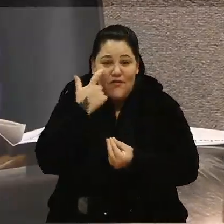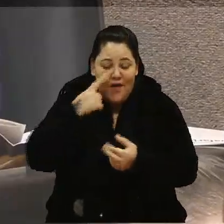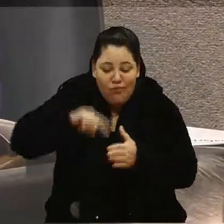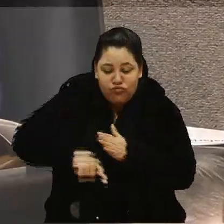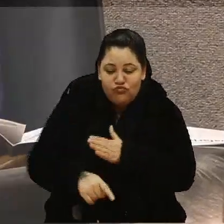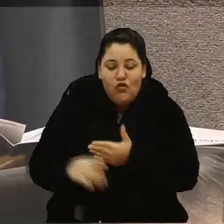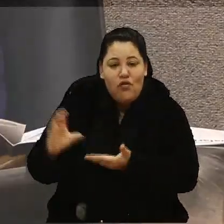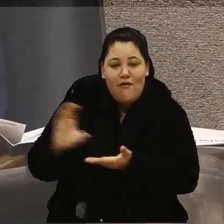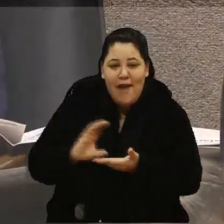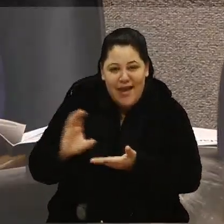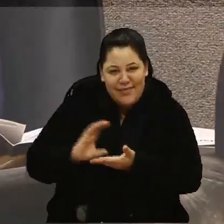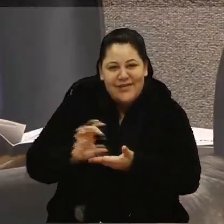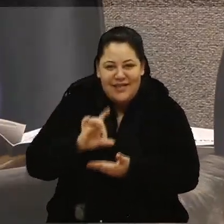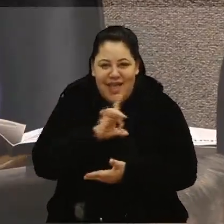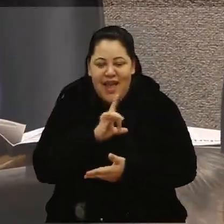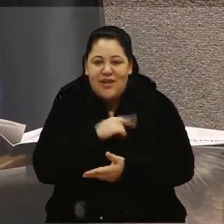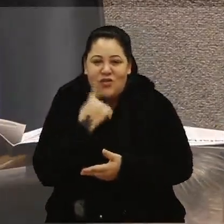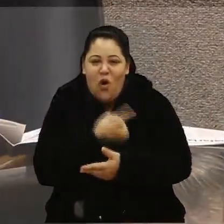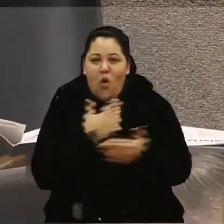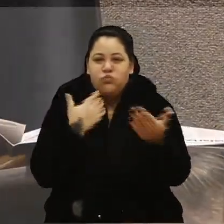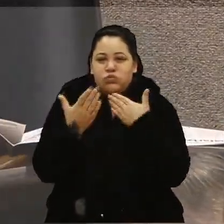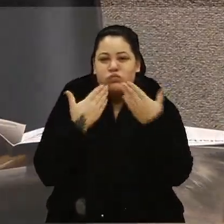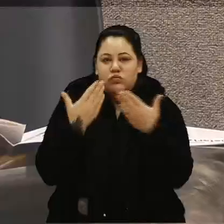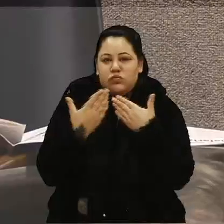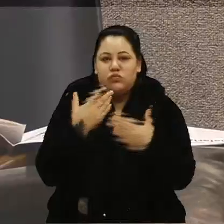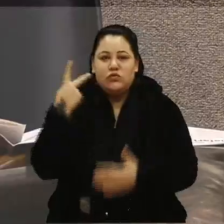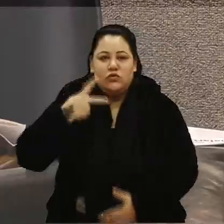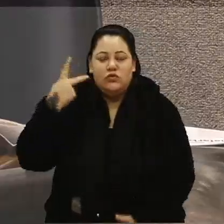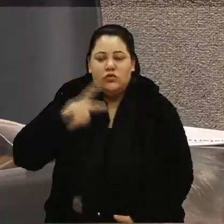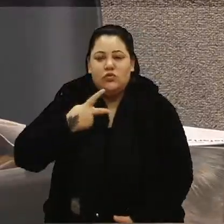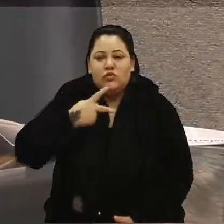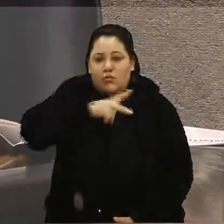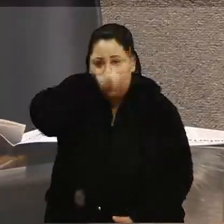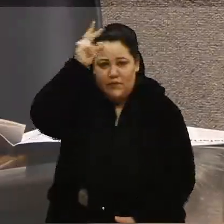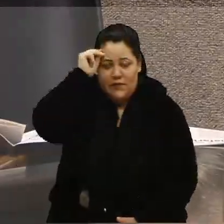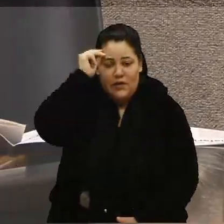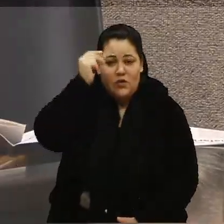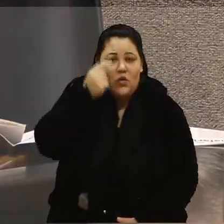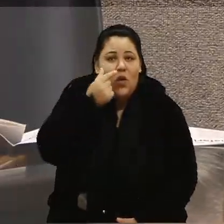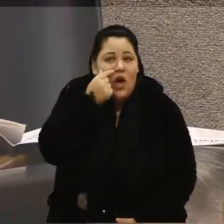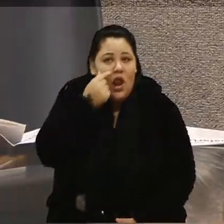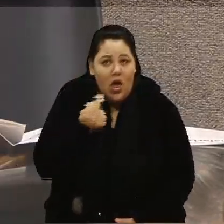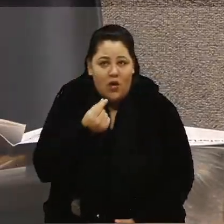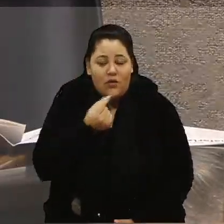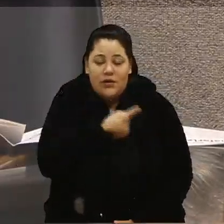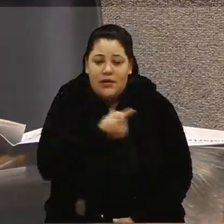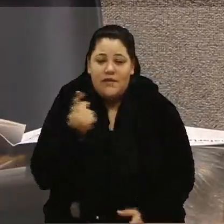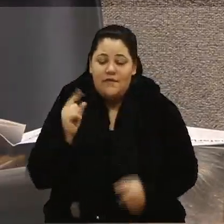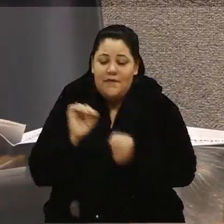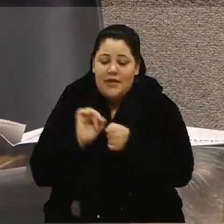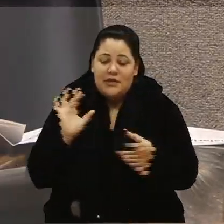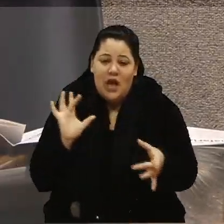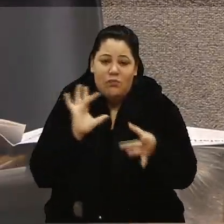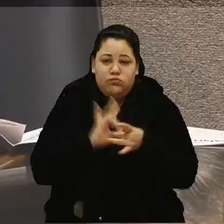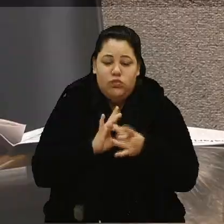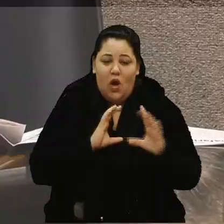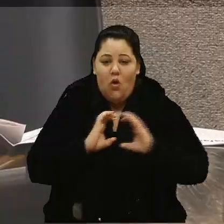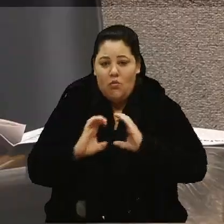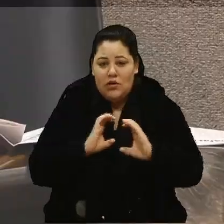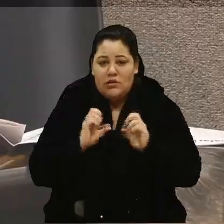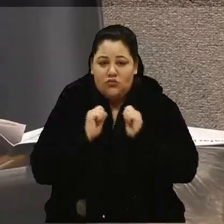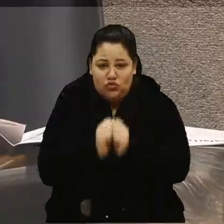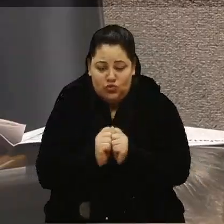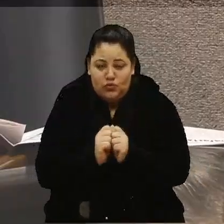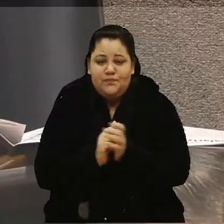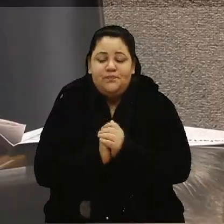fomos conversar com o então vice-prefeito Eloy Frisso e que fez a ponte, né, sobre isso.